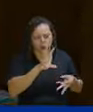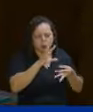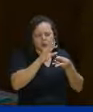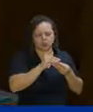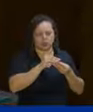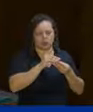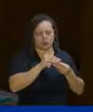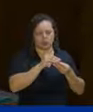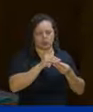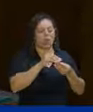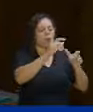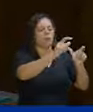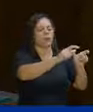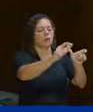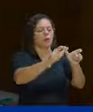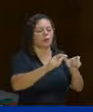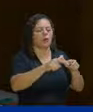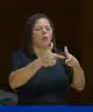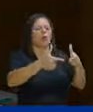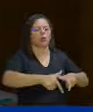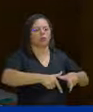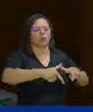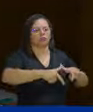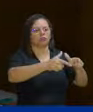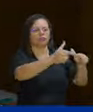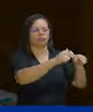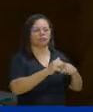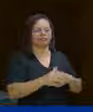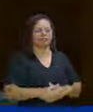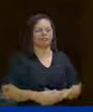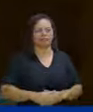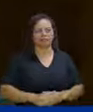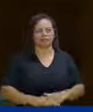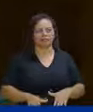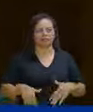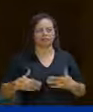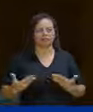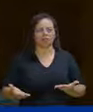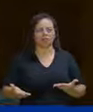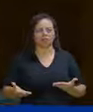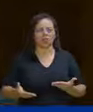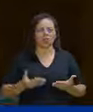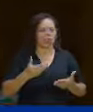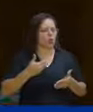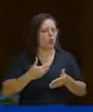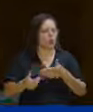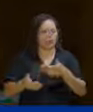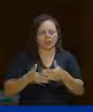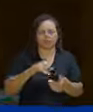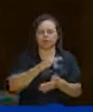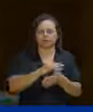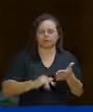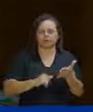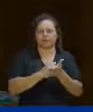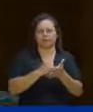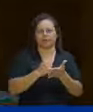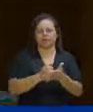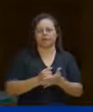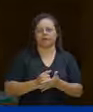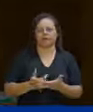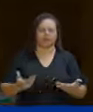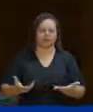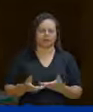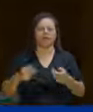que deveriam atuar, porém tais elementos serviriam a justificar qualquer contrato de prestação de serviços dessa